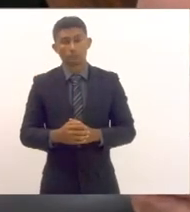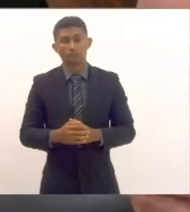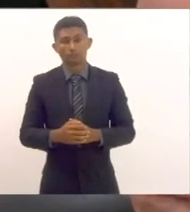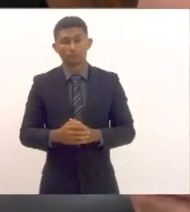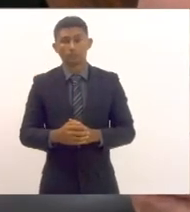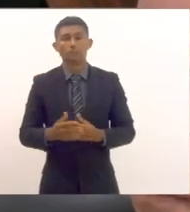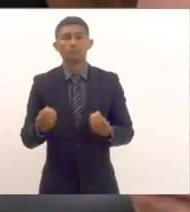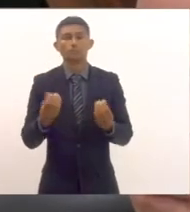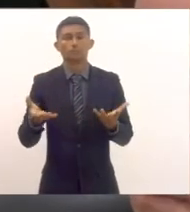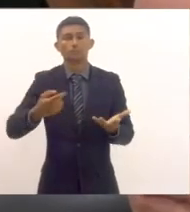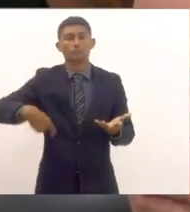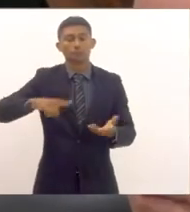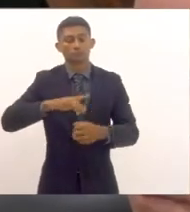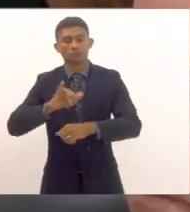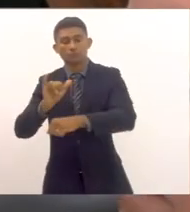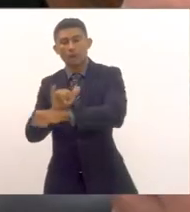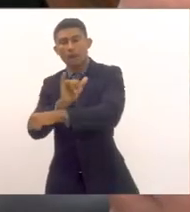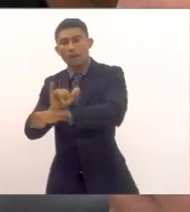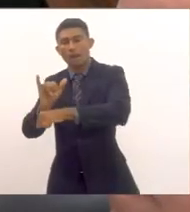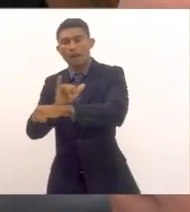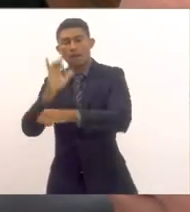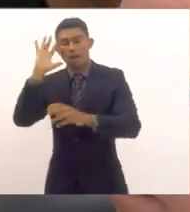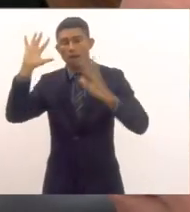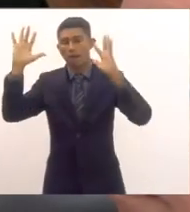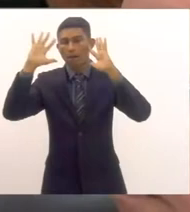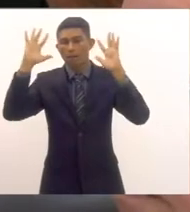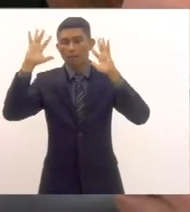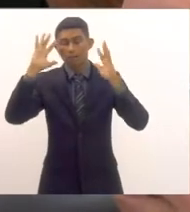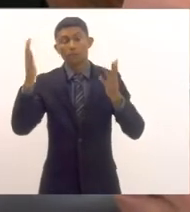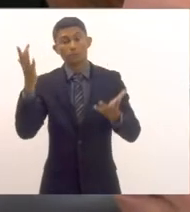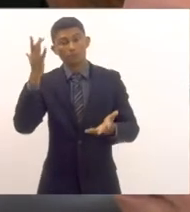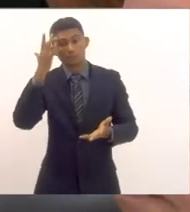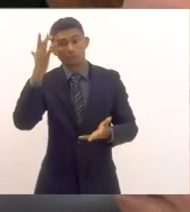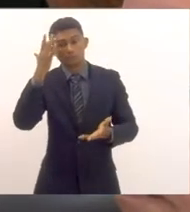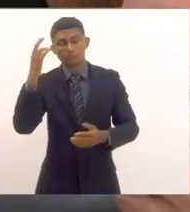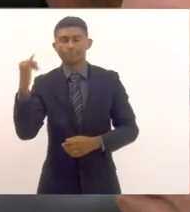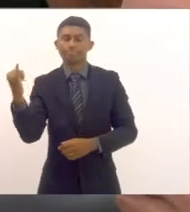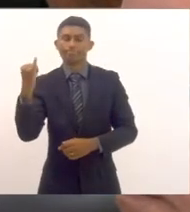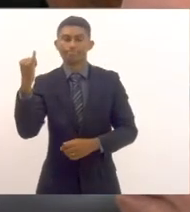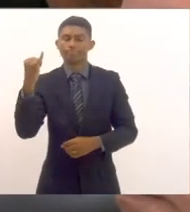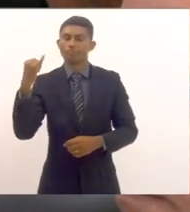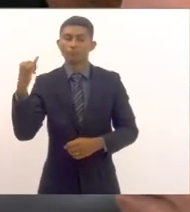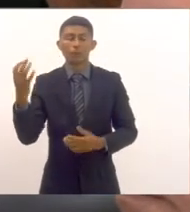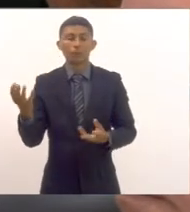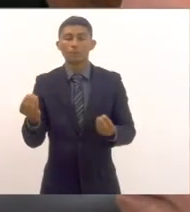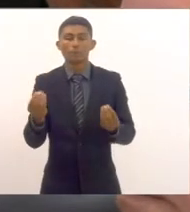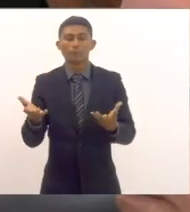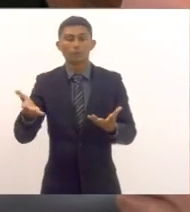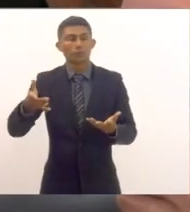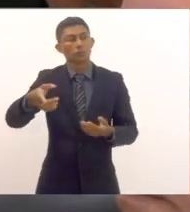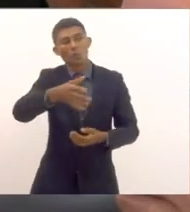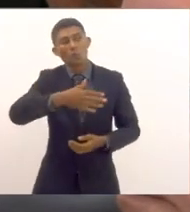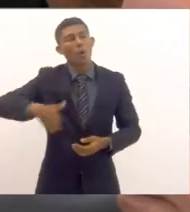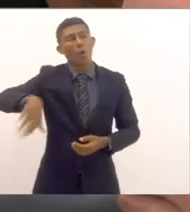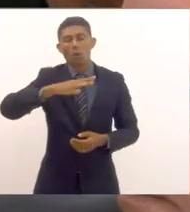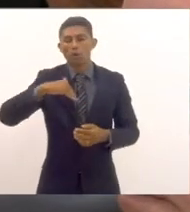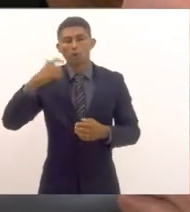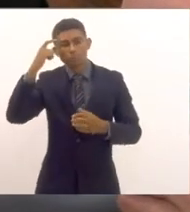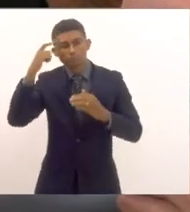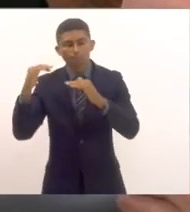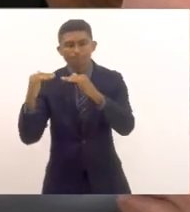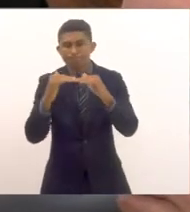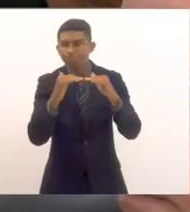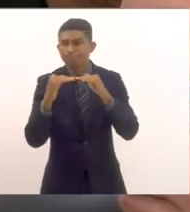poder pensar essas estratégias de ação e eu acho que essa consolidação é oportuna para que todos estejam na mesma página e de